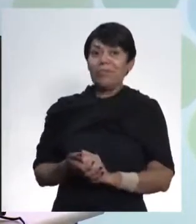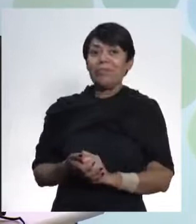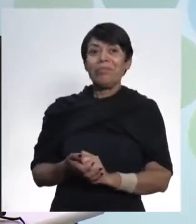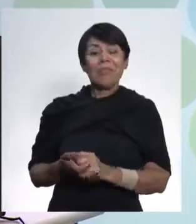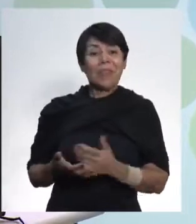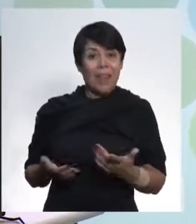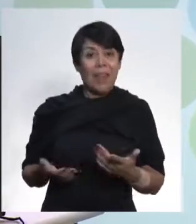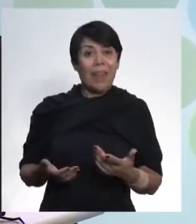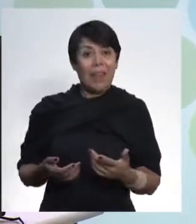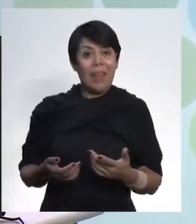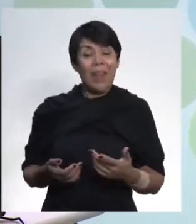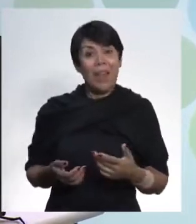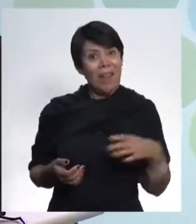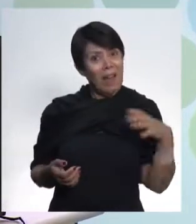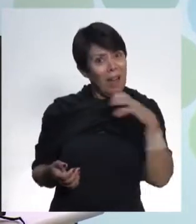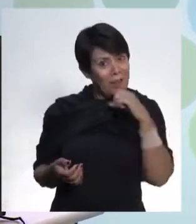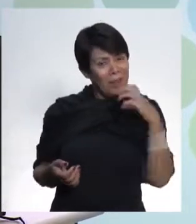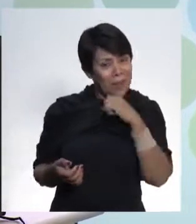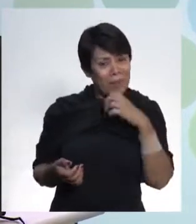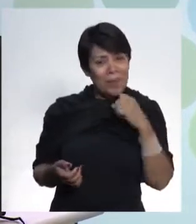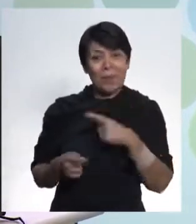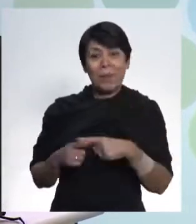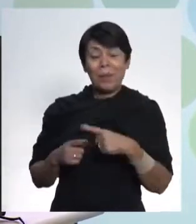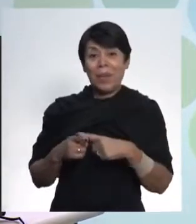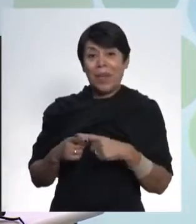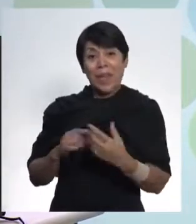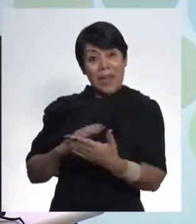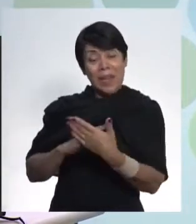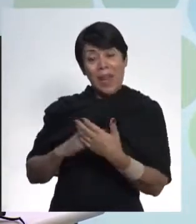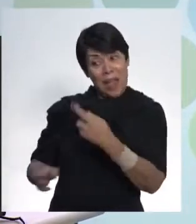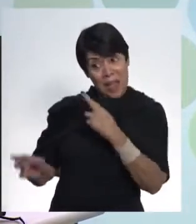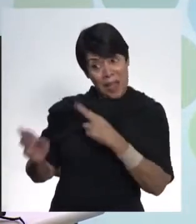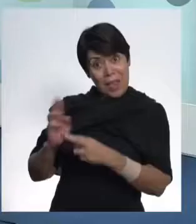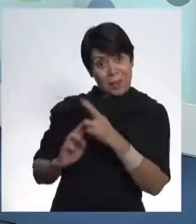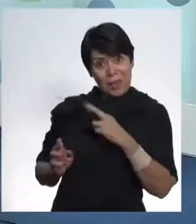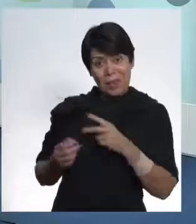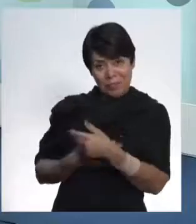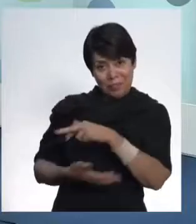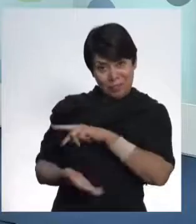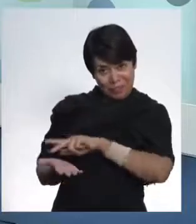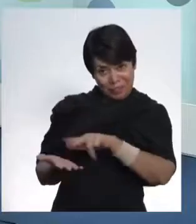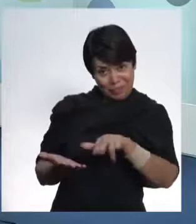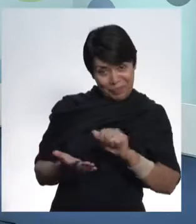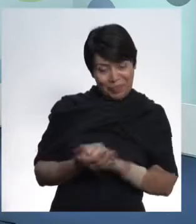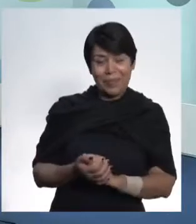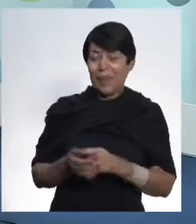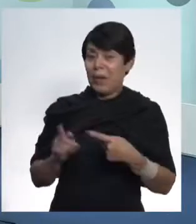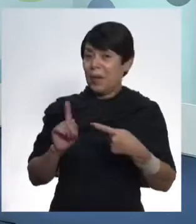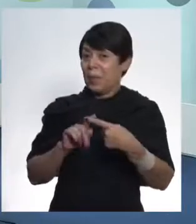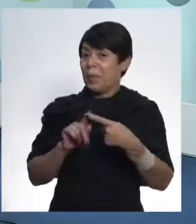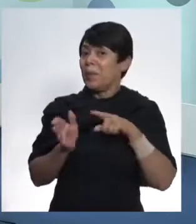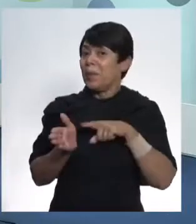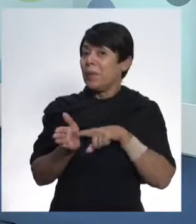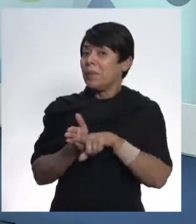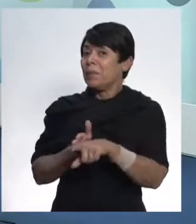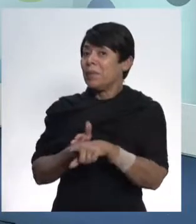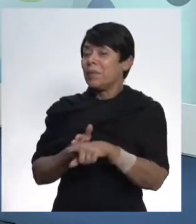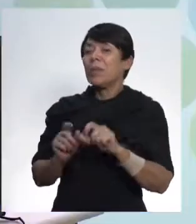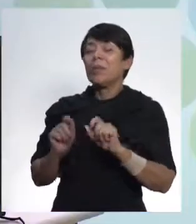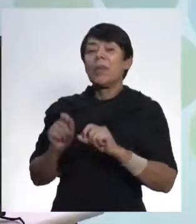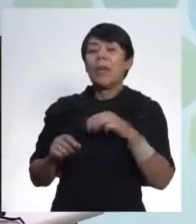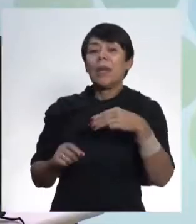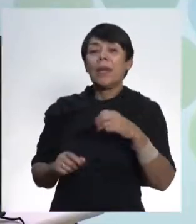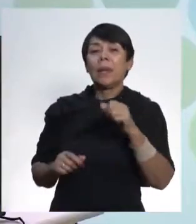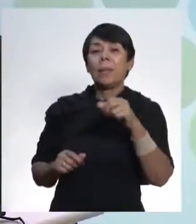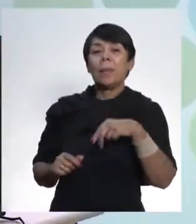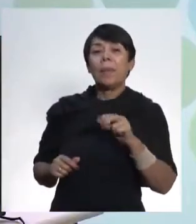ritmo bem acelerado aqui, porque a gente tem muitas contribuições, mas vamos lá. Para a primeira questão, né, o que é